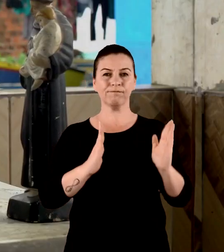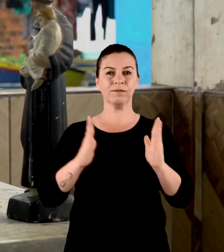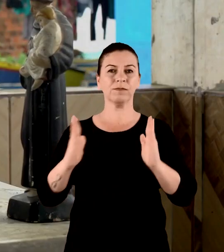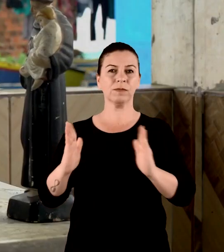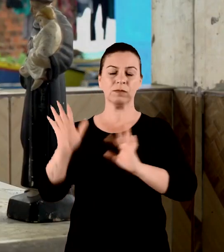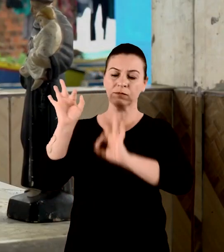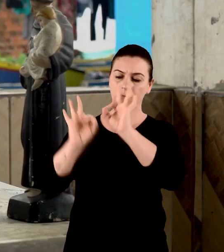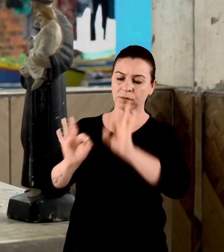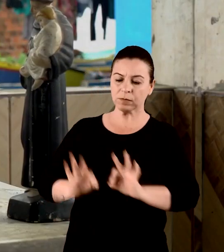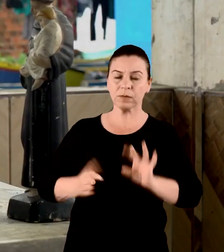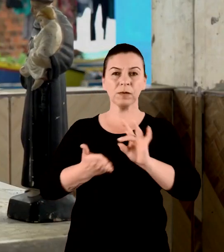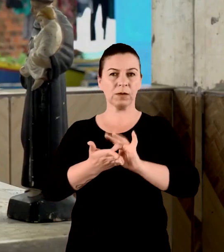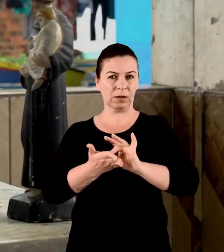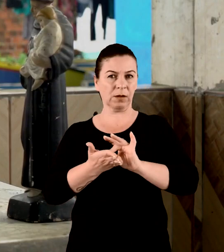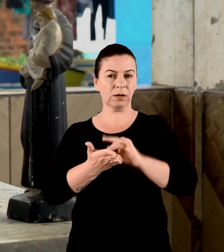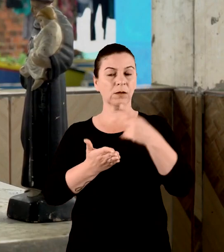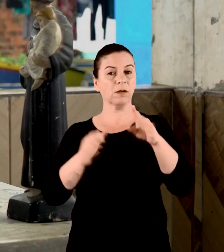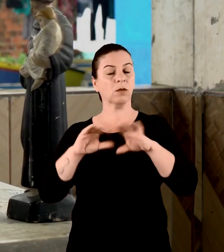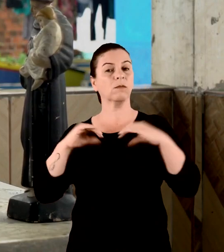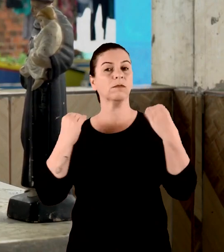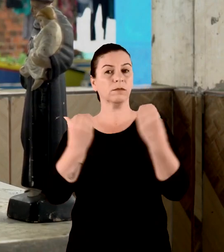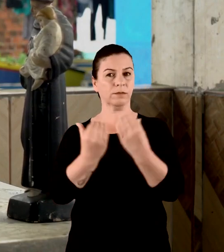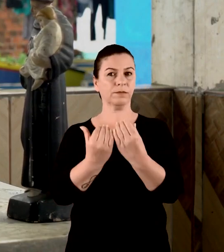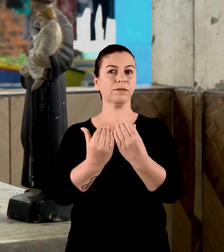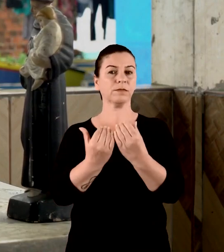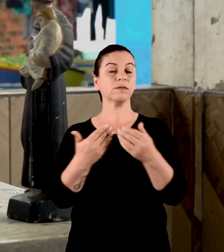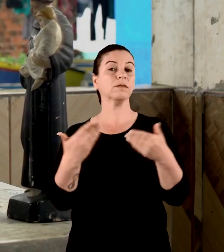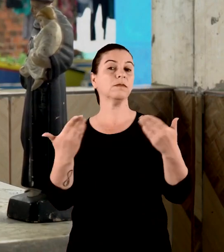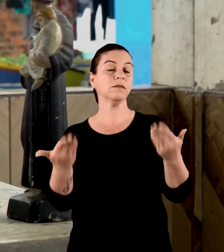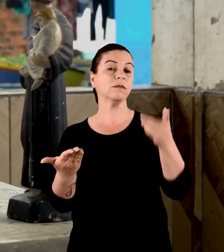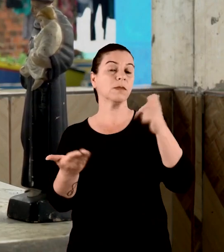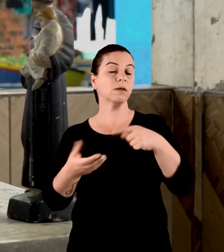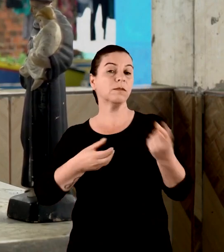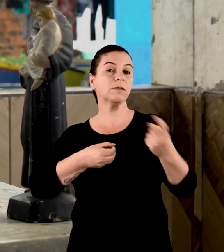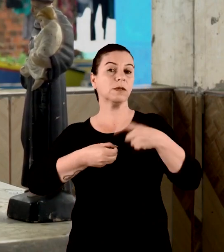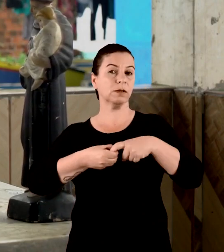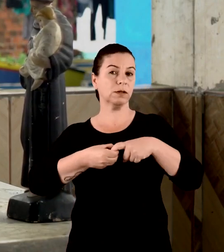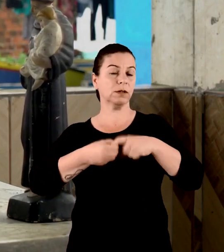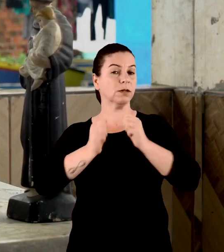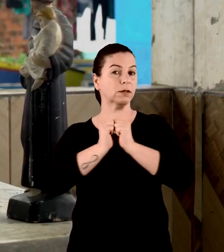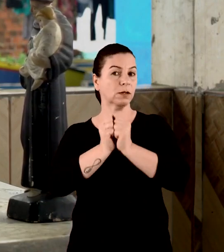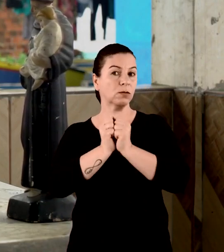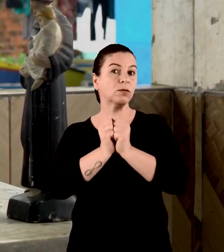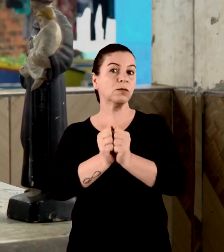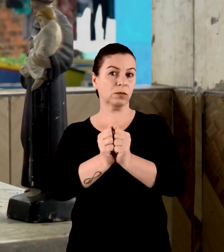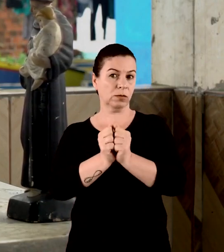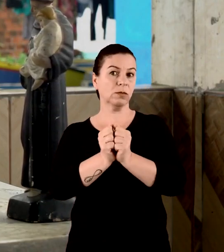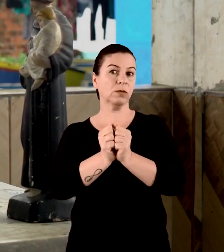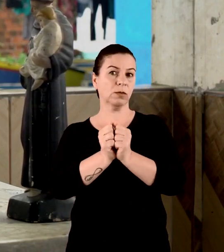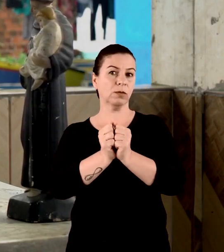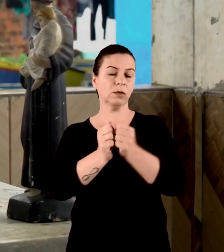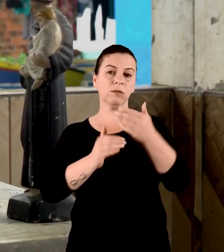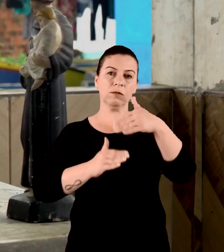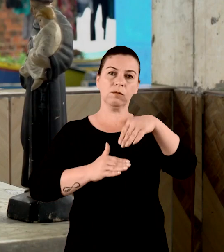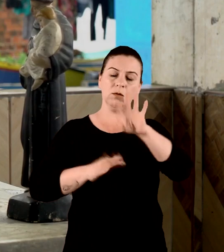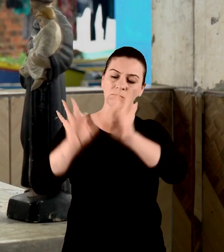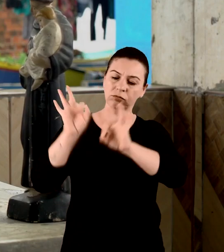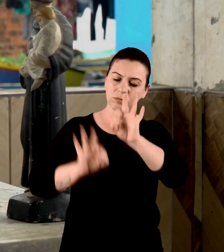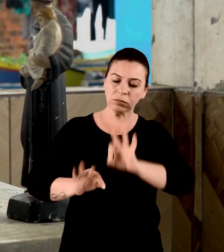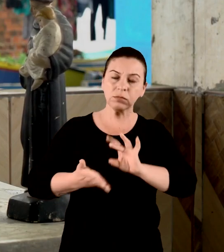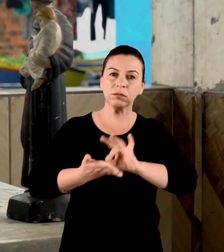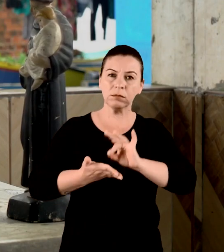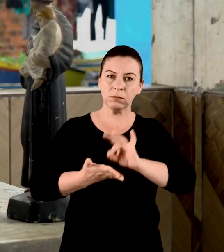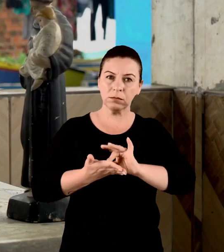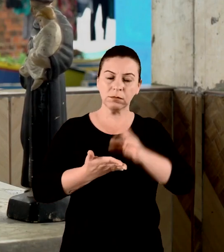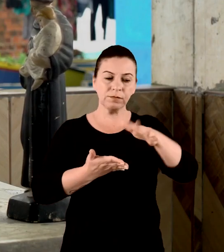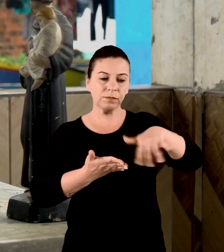espaço de tempo eu vou restaurando as peças da comunidade. Então é uma parceria que caminha junto. Eu vou com a parte